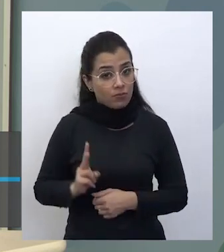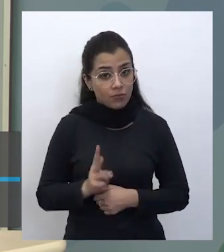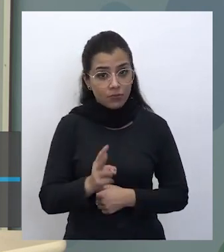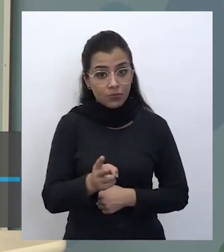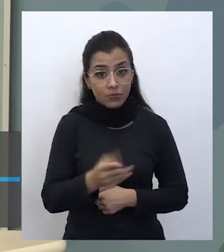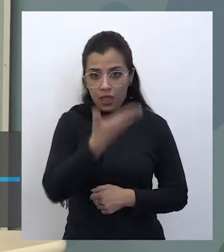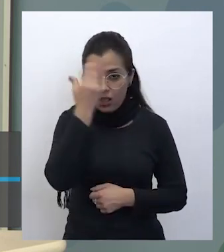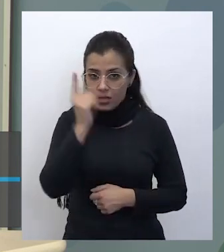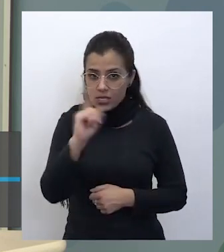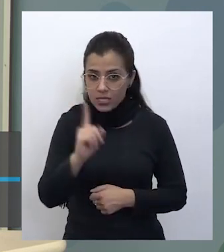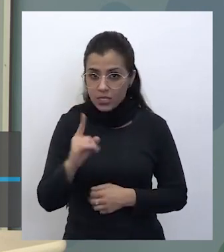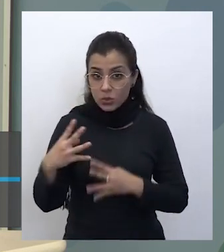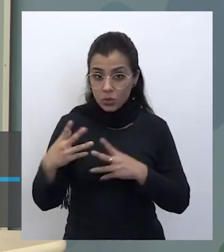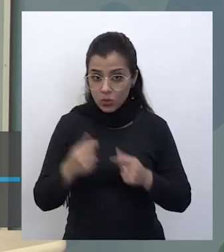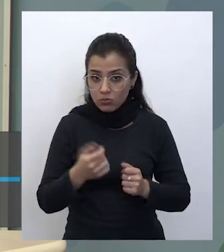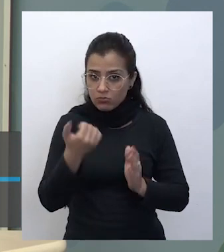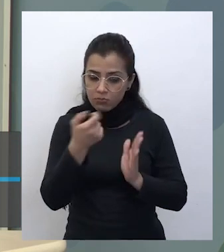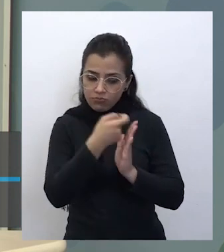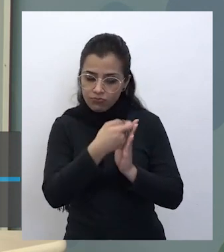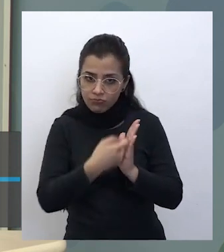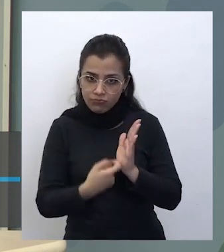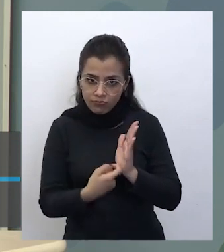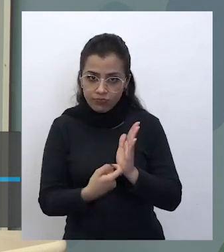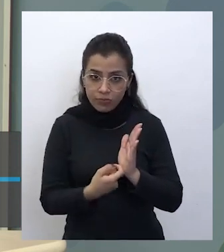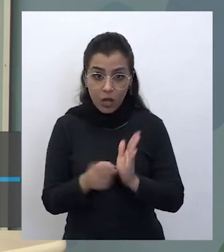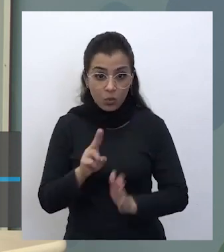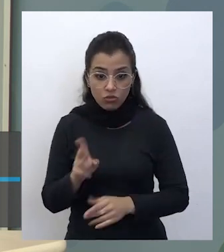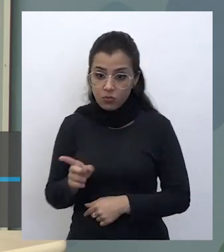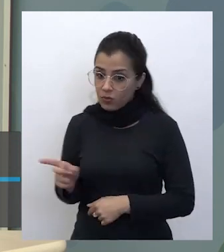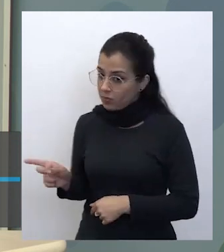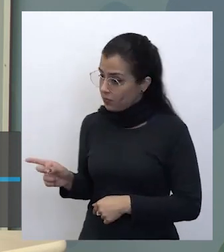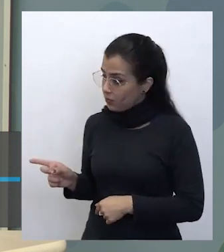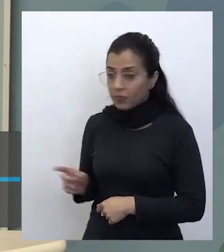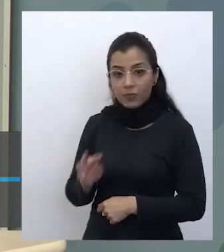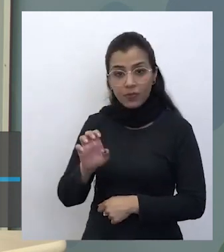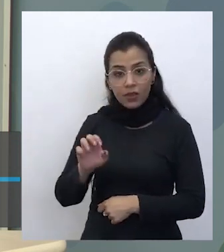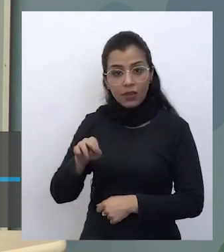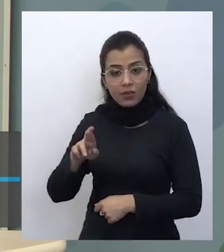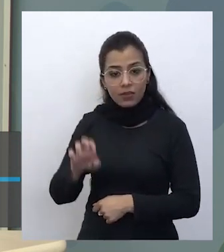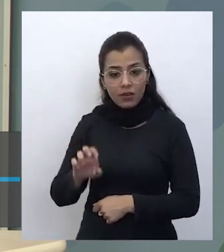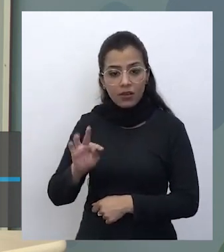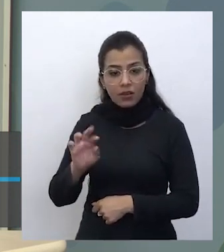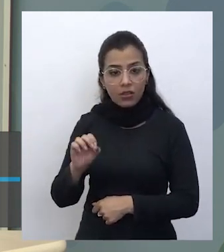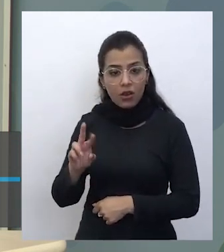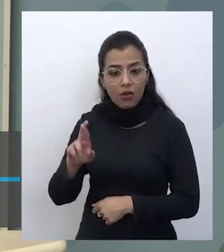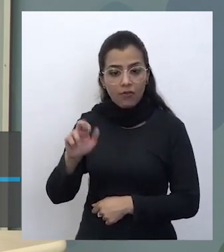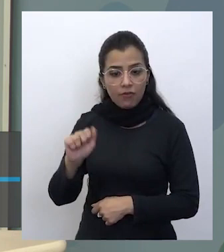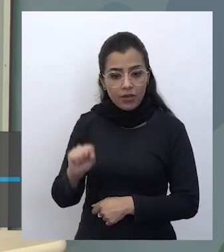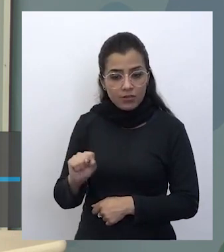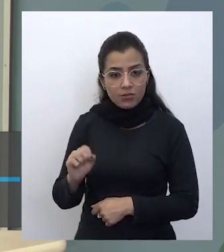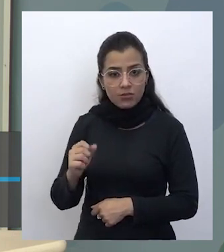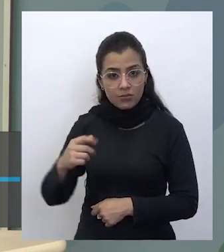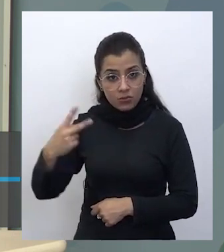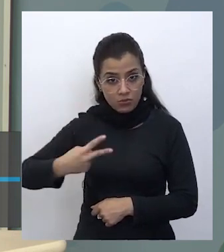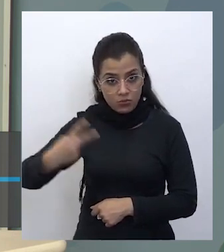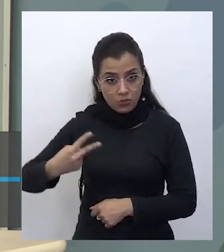Não esqueçam de anotar o título da aula, Entre Trovas, parte 2, tá certo? E a data de hoje, que eu sei que vocês gostam, um aluno bem